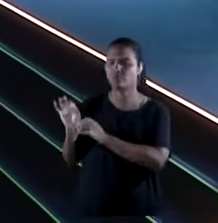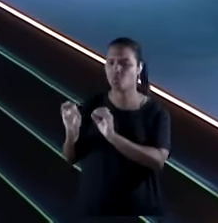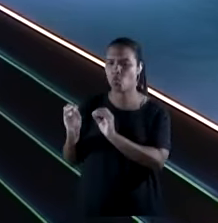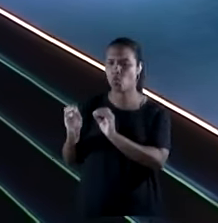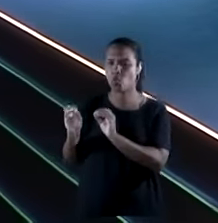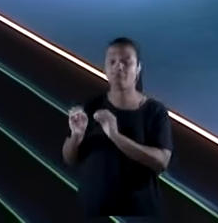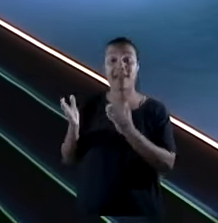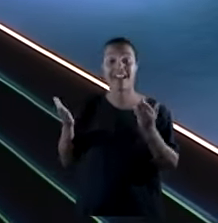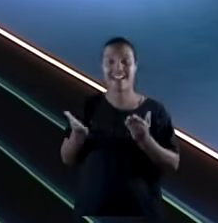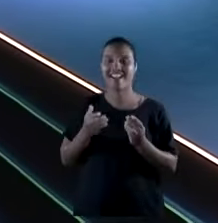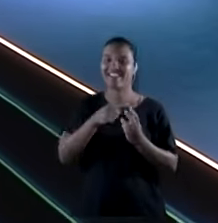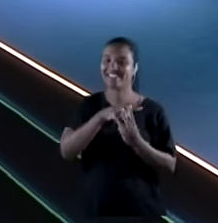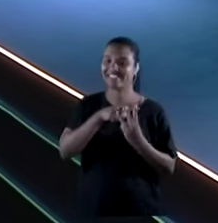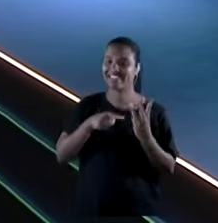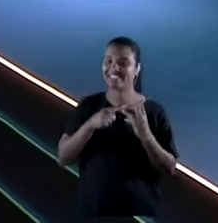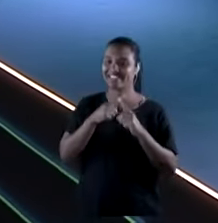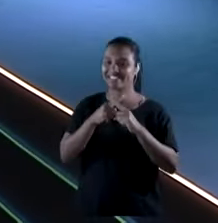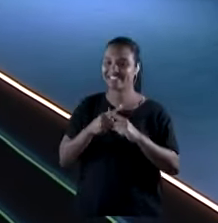prêmio.